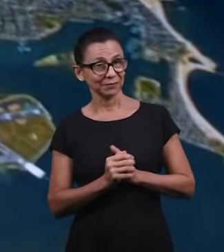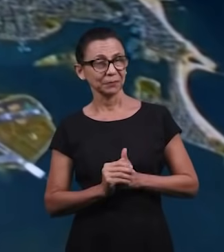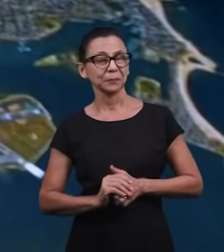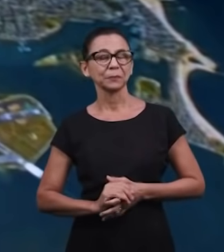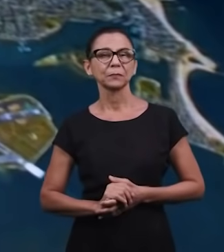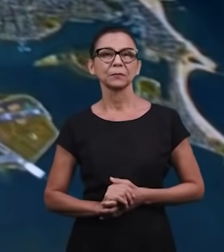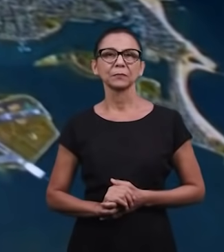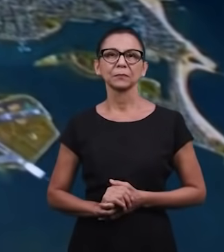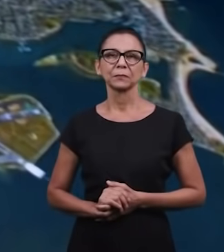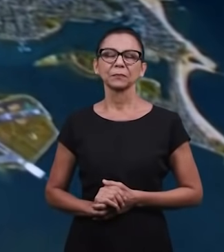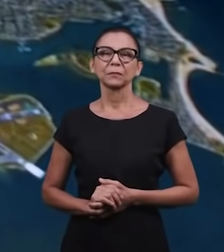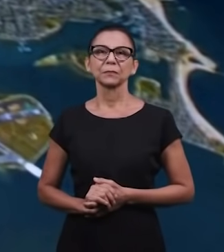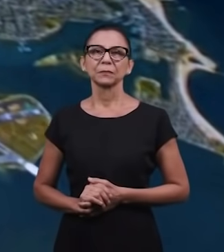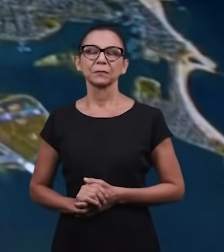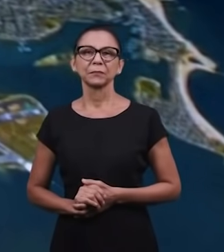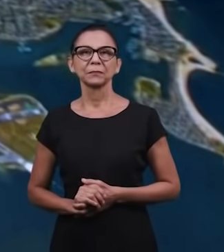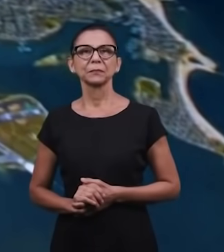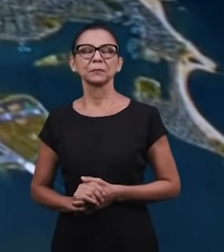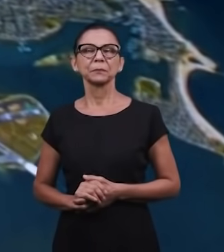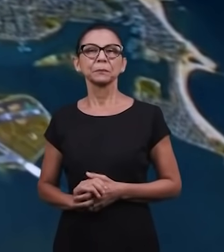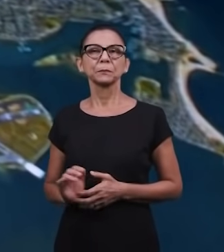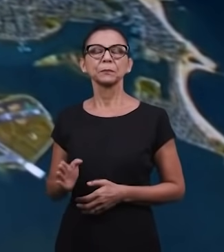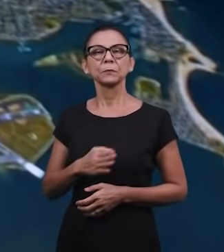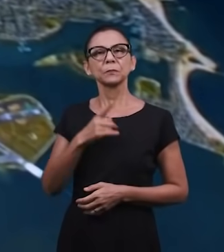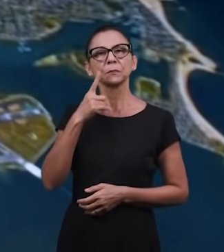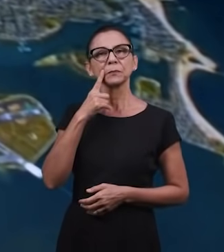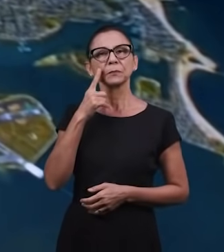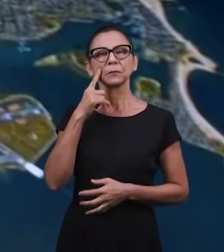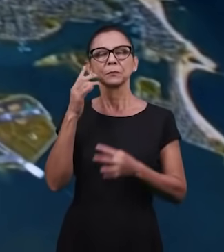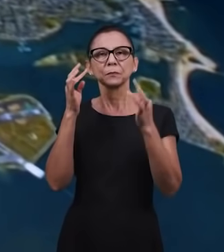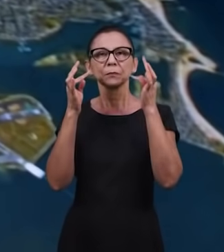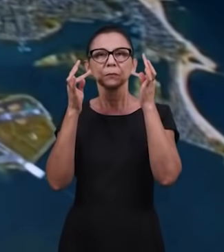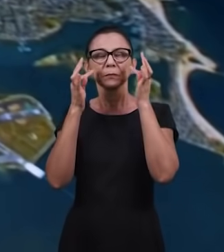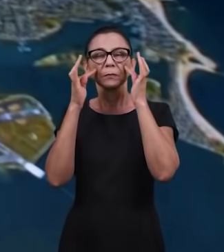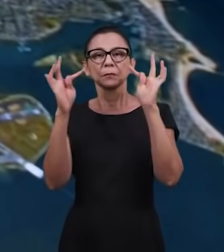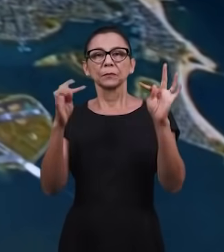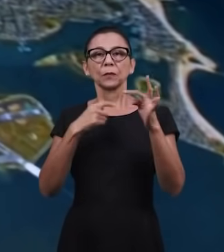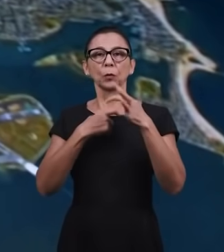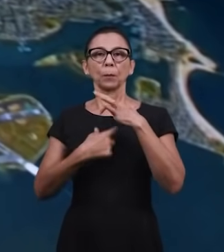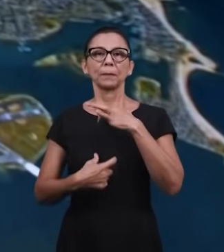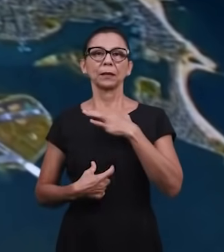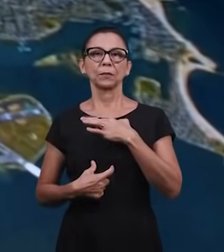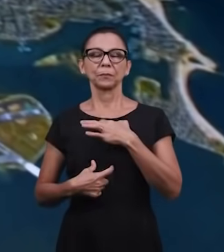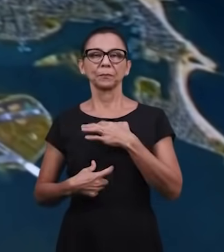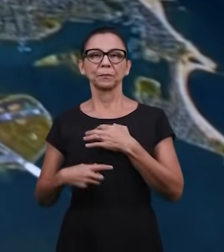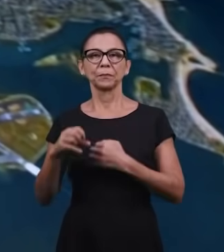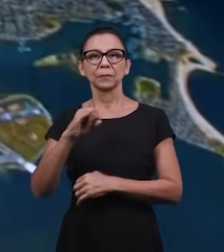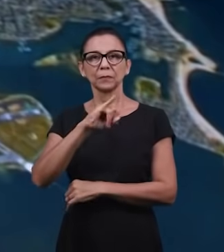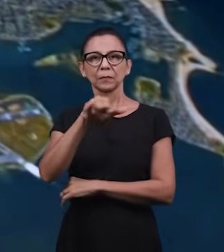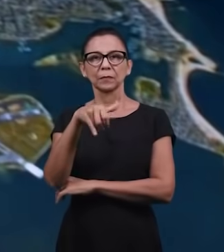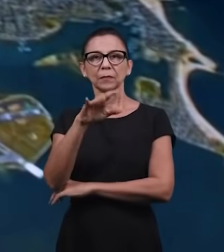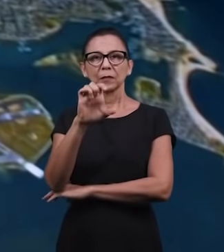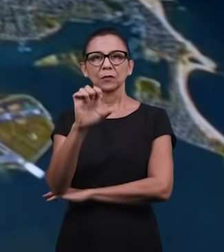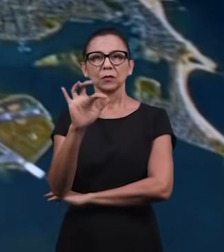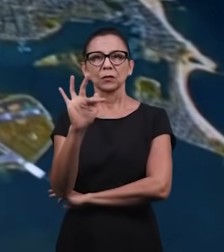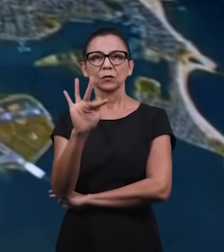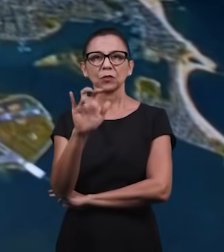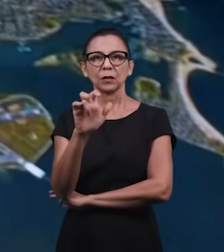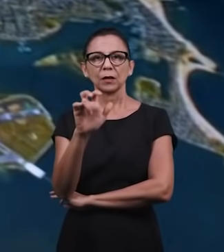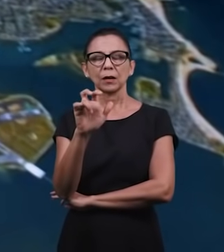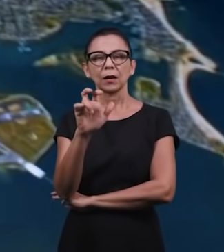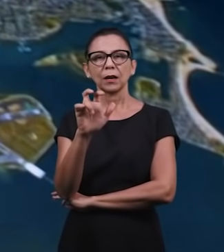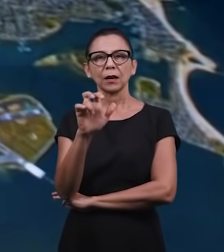irmãos? Permanecendo ainda em Medford, nós vamos ouvir agora o testemunho de um obreiro. Trata-se do nosso irmão Jefferson.